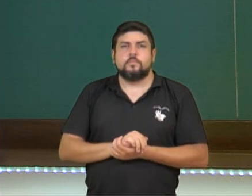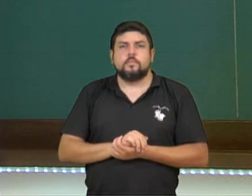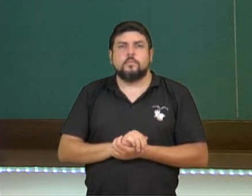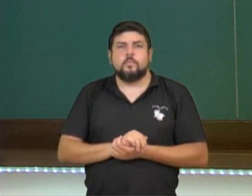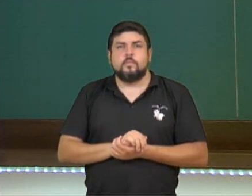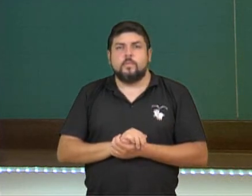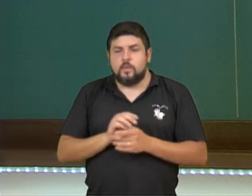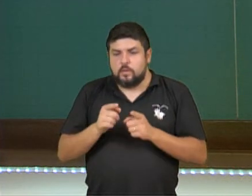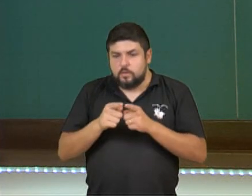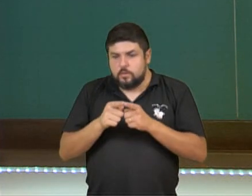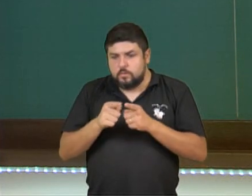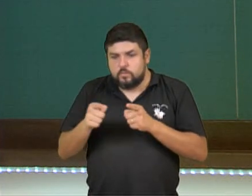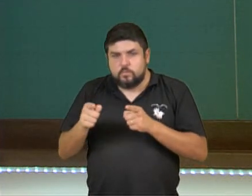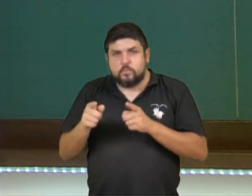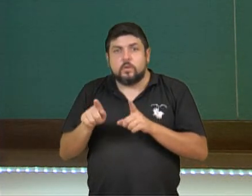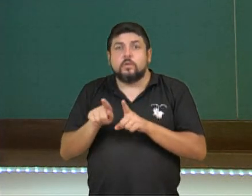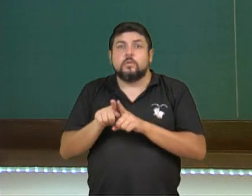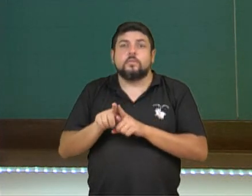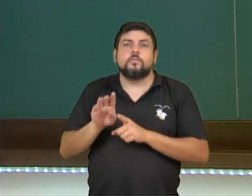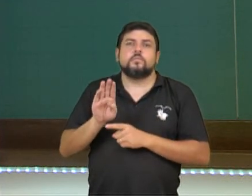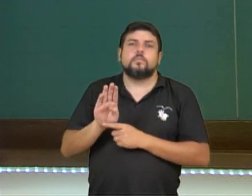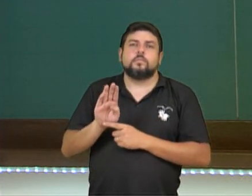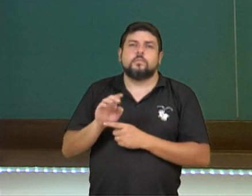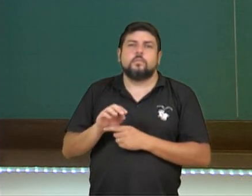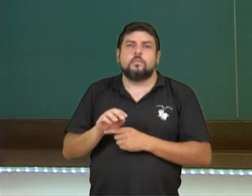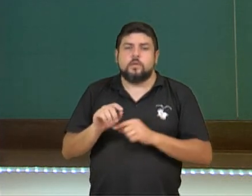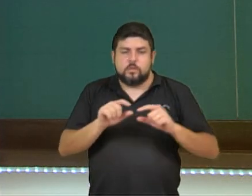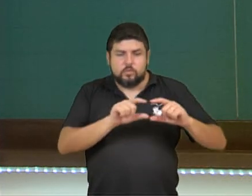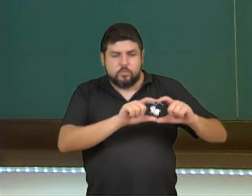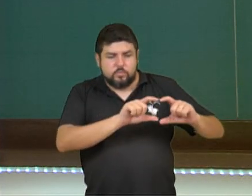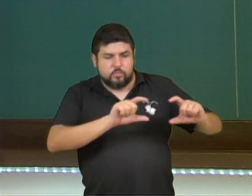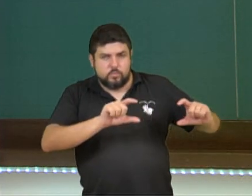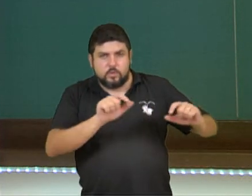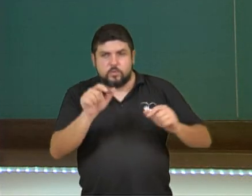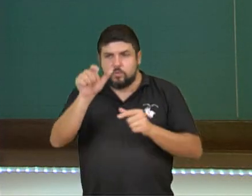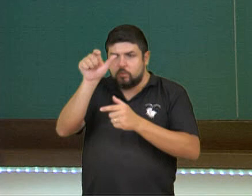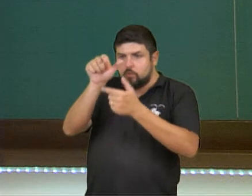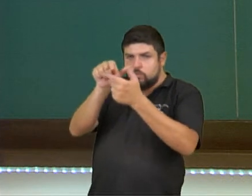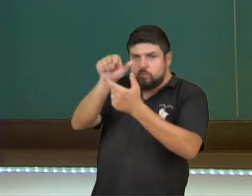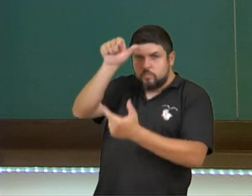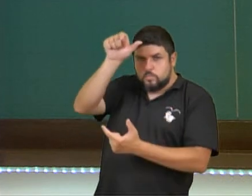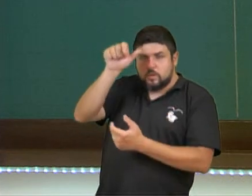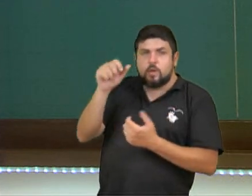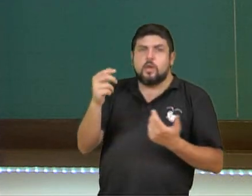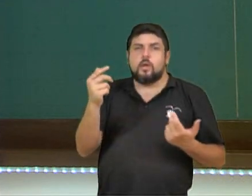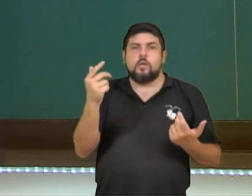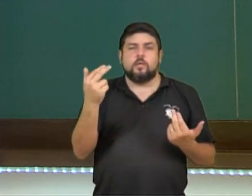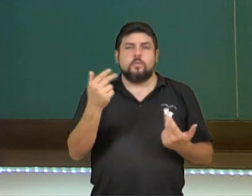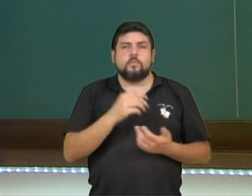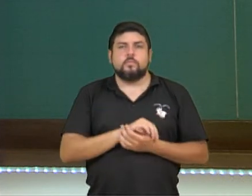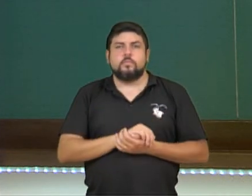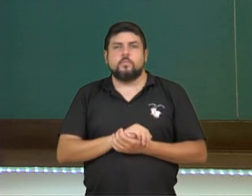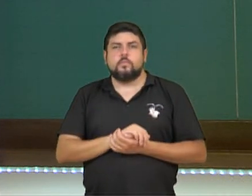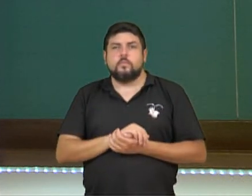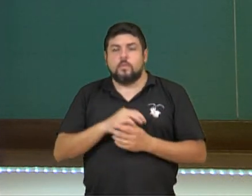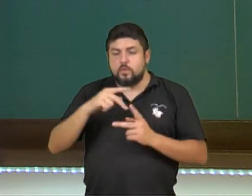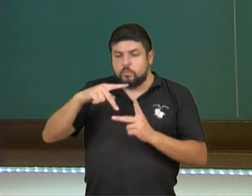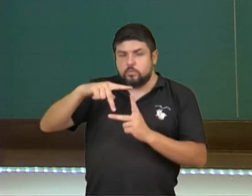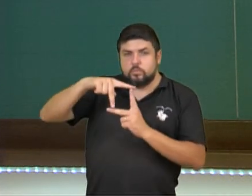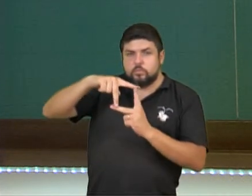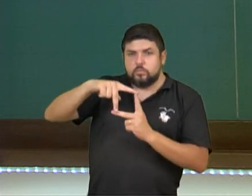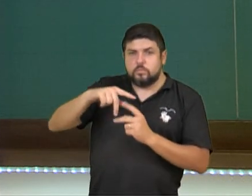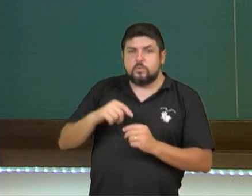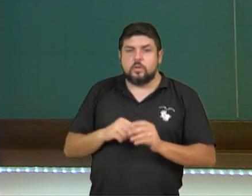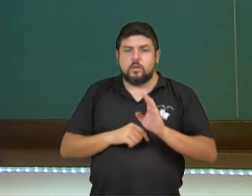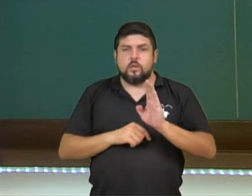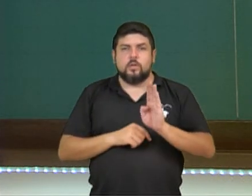a largurinha também é B. Então, eles são iguais, esses dois aqui, ok? E do quadrado pequenininho é b por